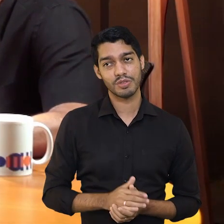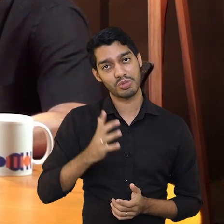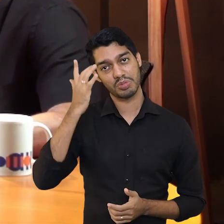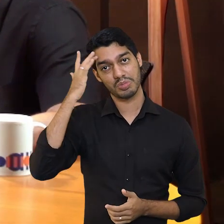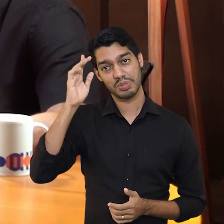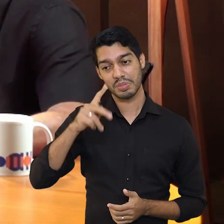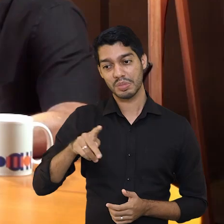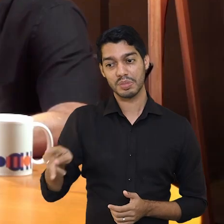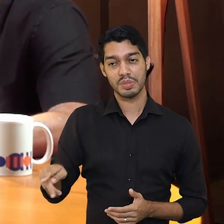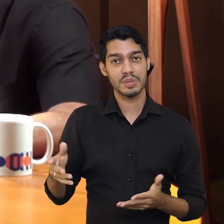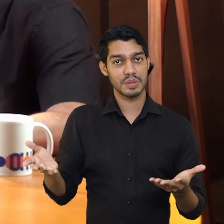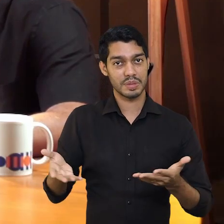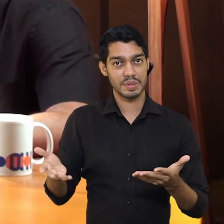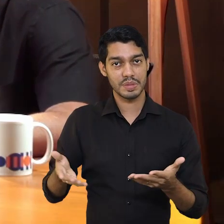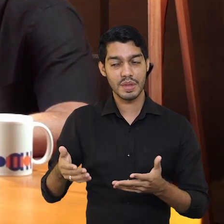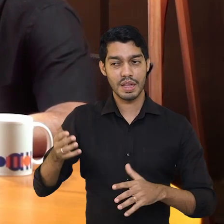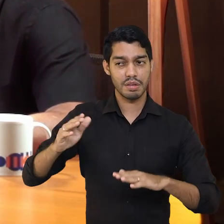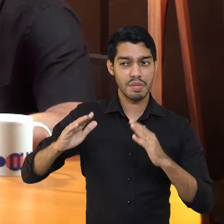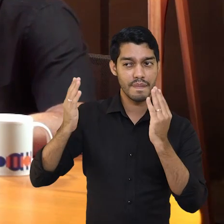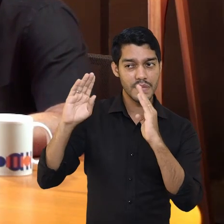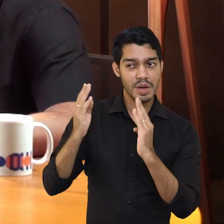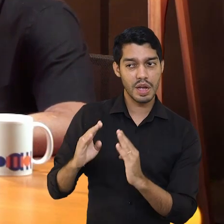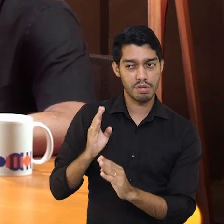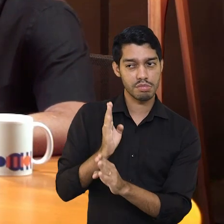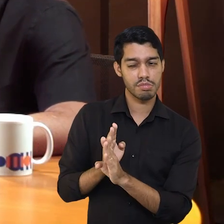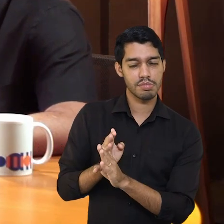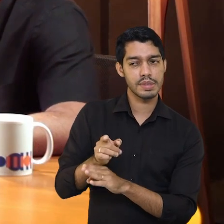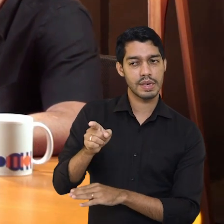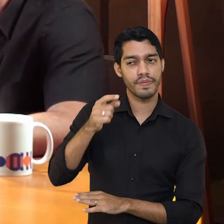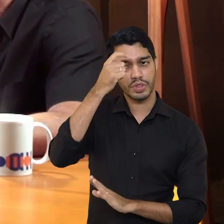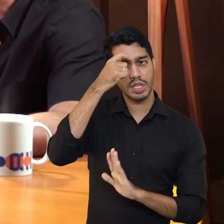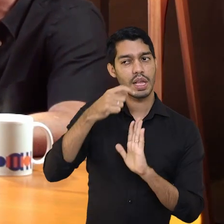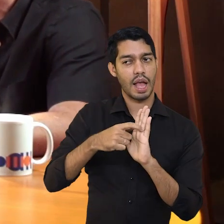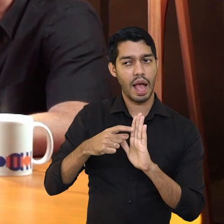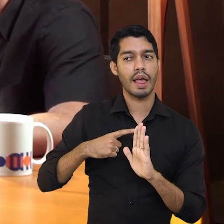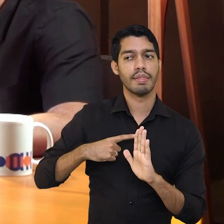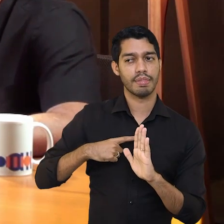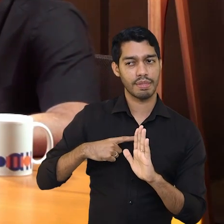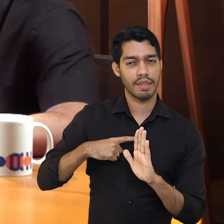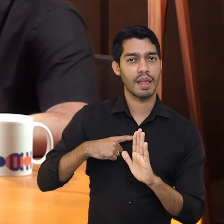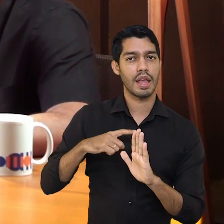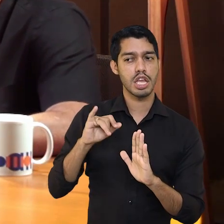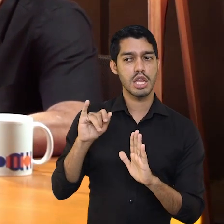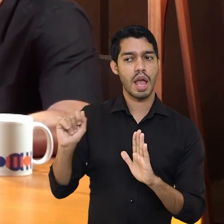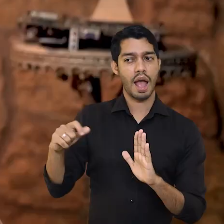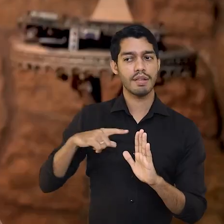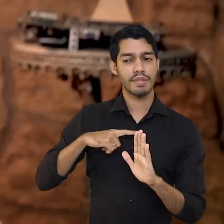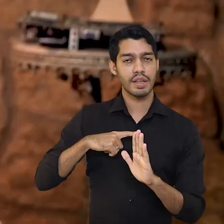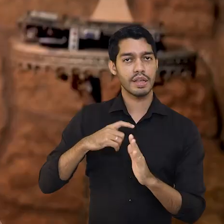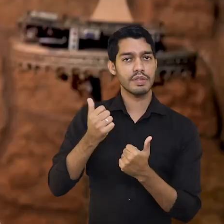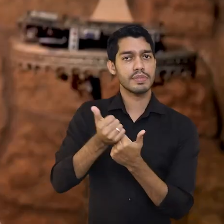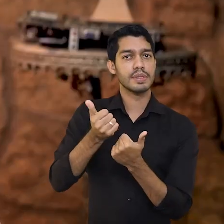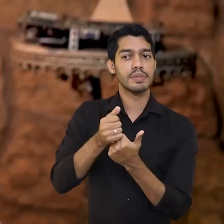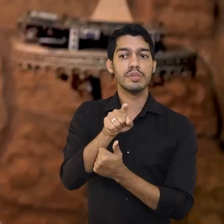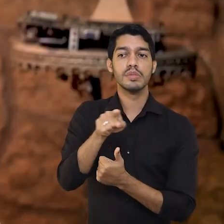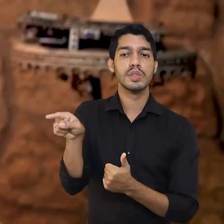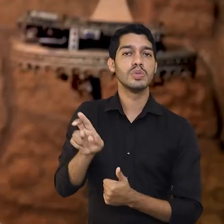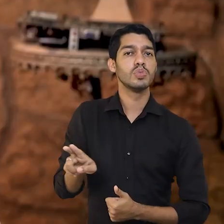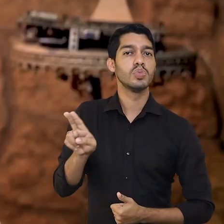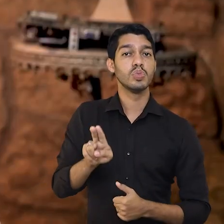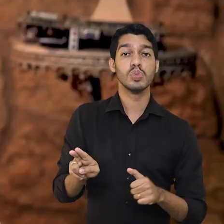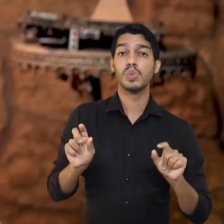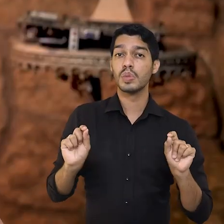os professores também agora avaliam e conseguem detectar, poxa, isso foi feito com IA, que ferramentas eles estão